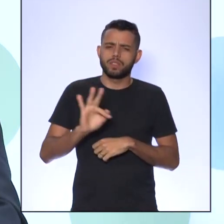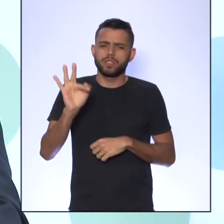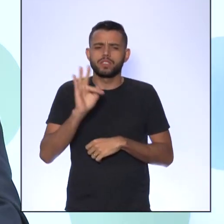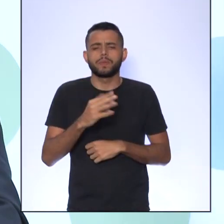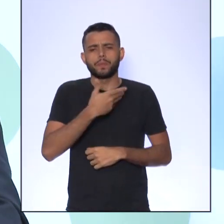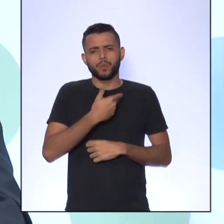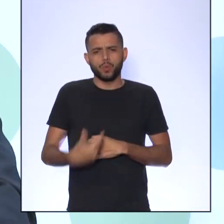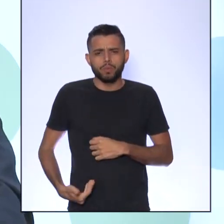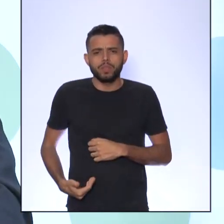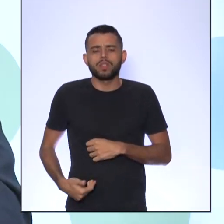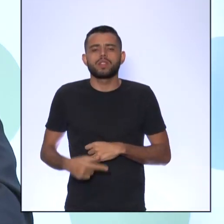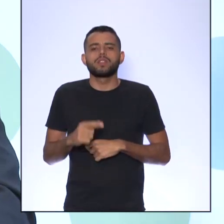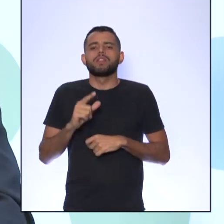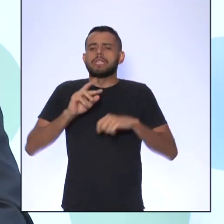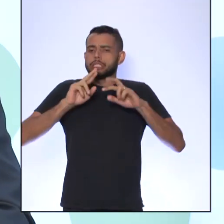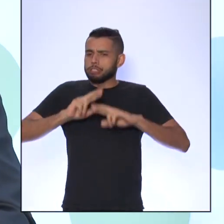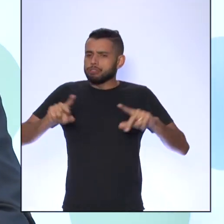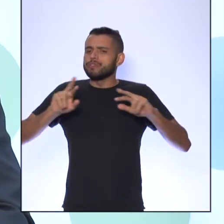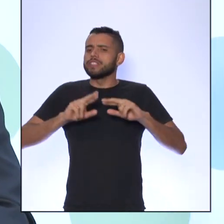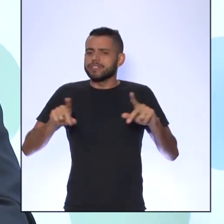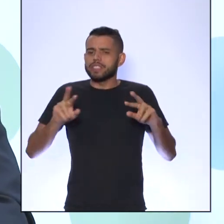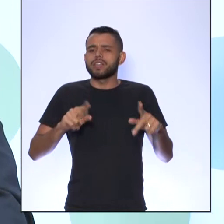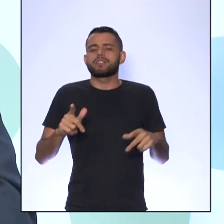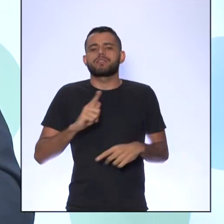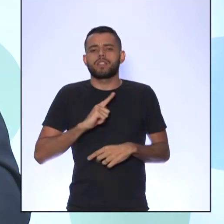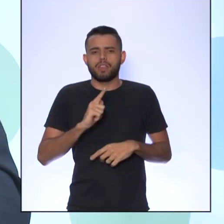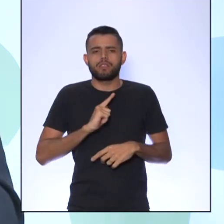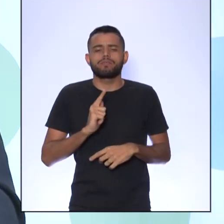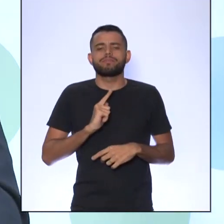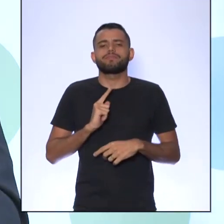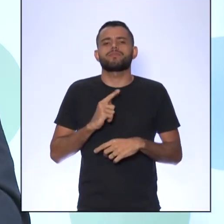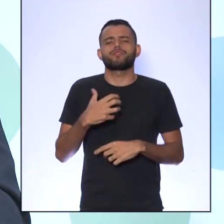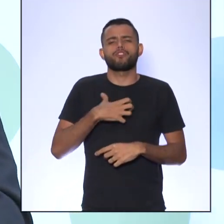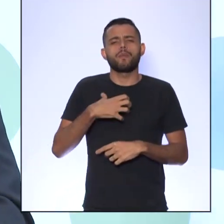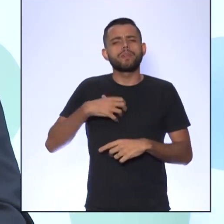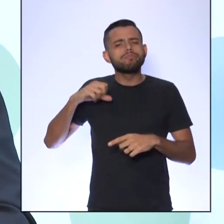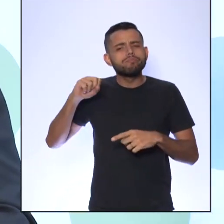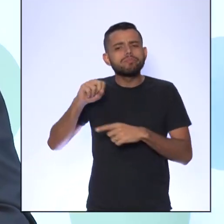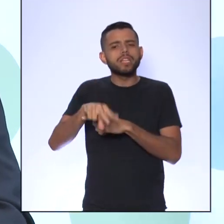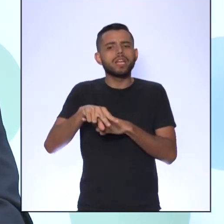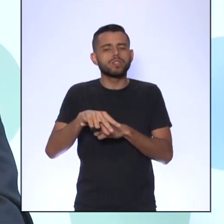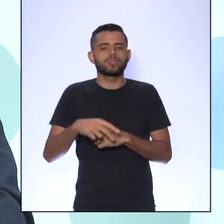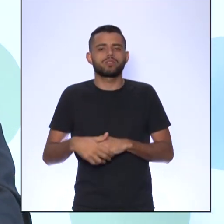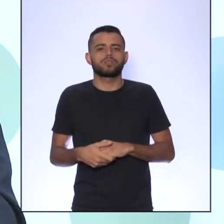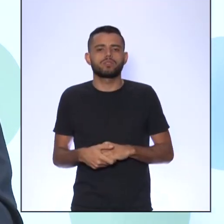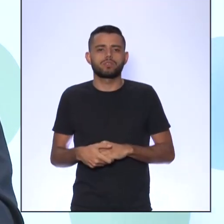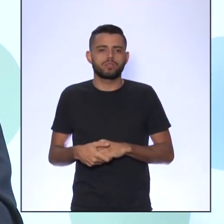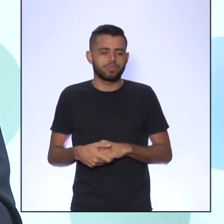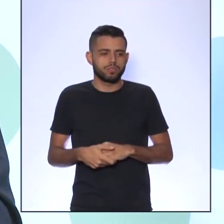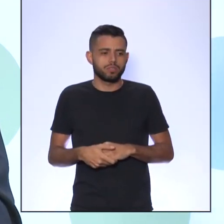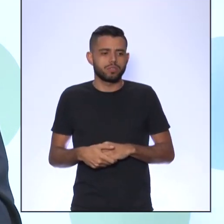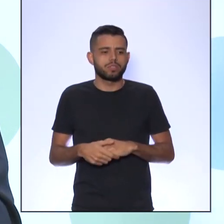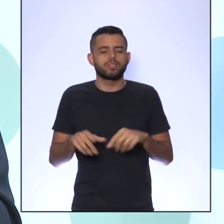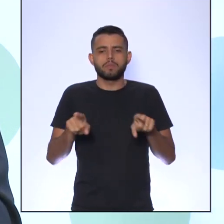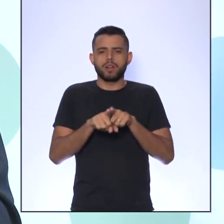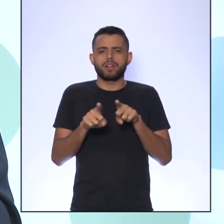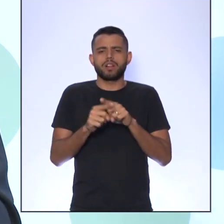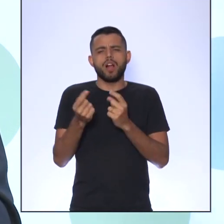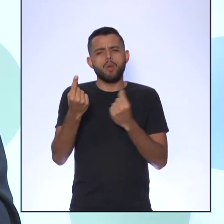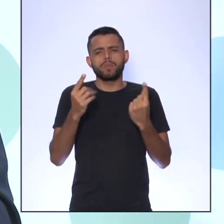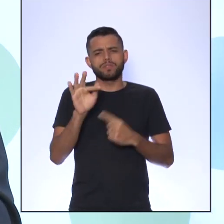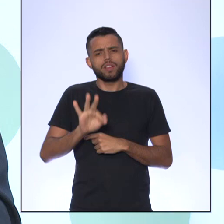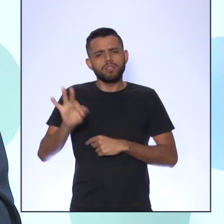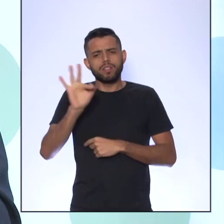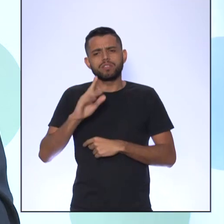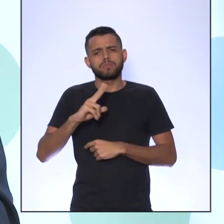privadas, elas têm diversificado suas formas de ingresso, né, até mesmo, secretários, algumas faculdades aí